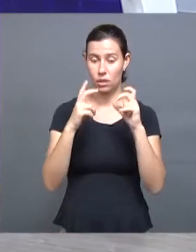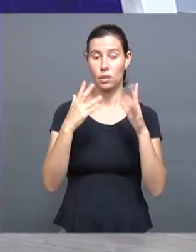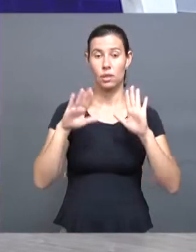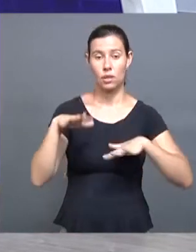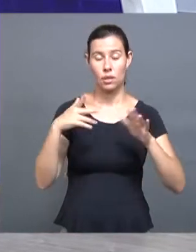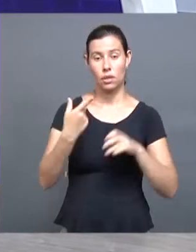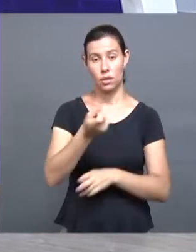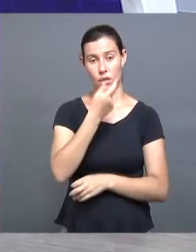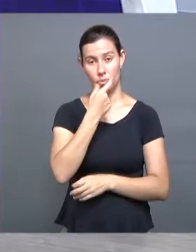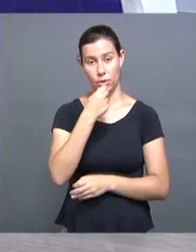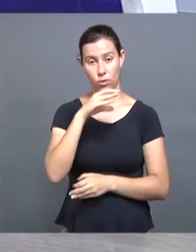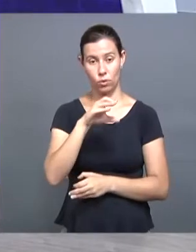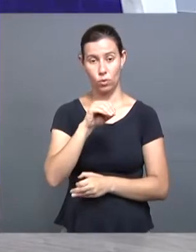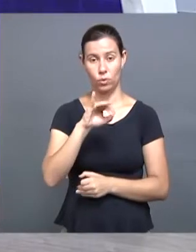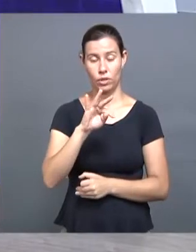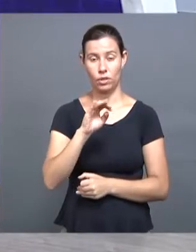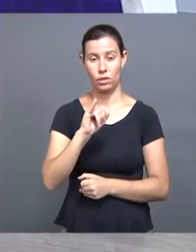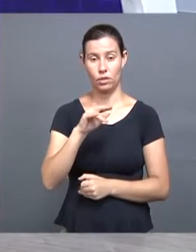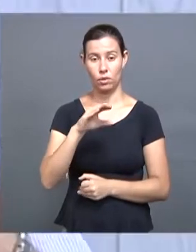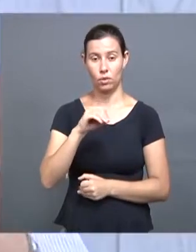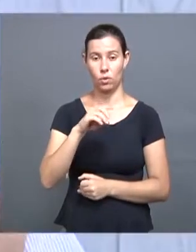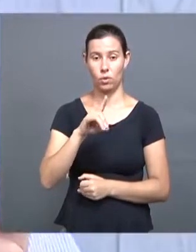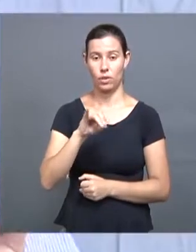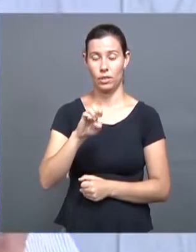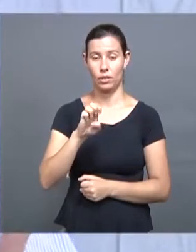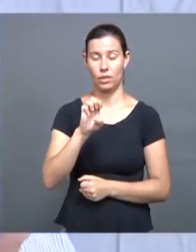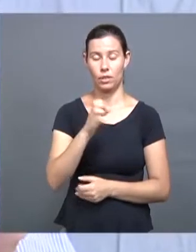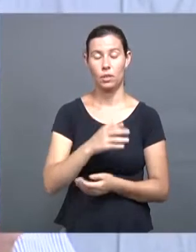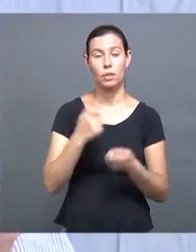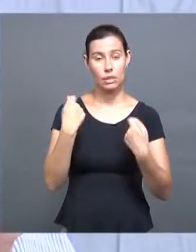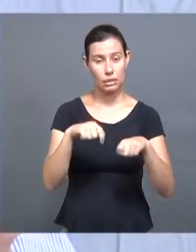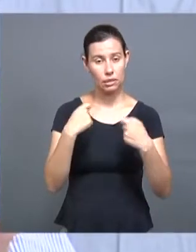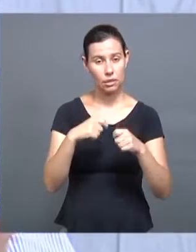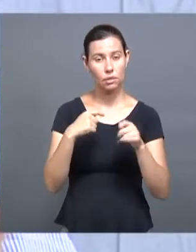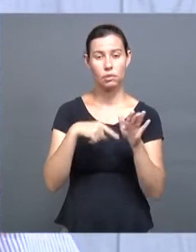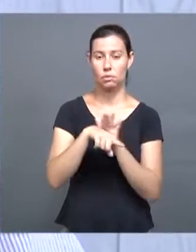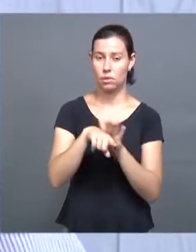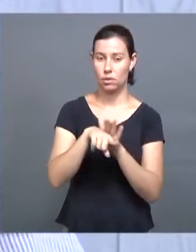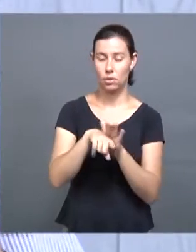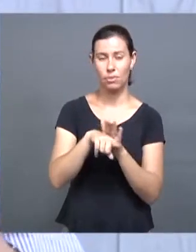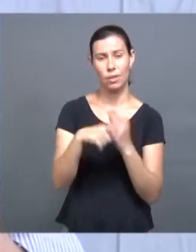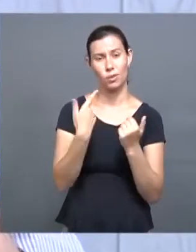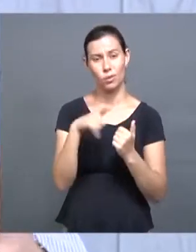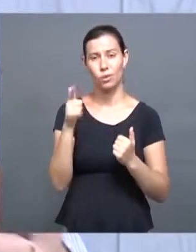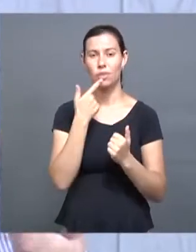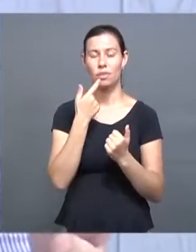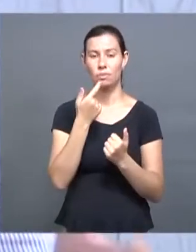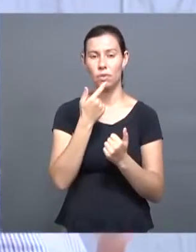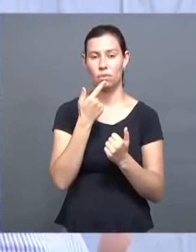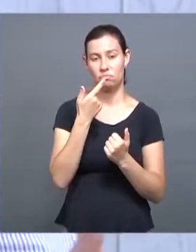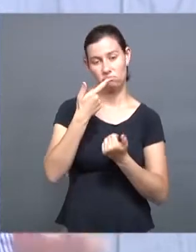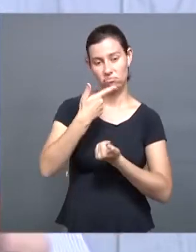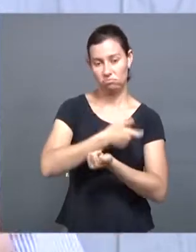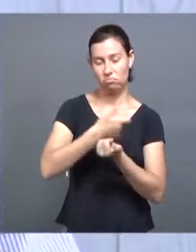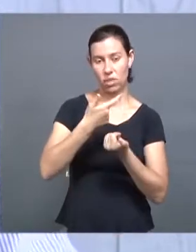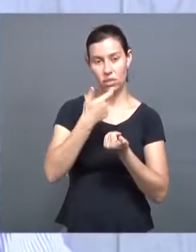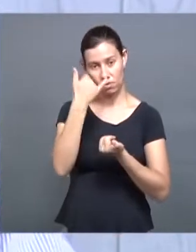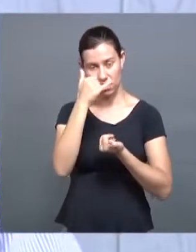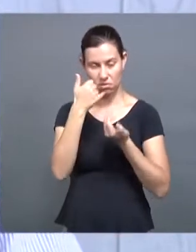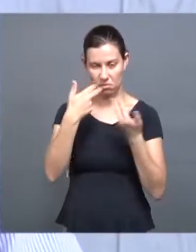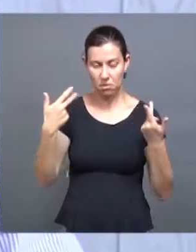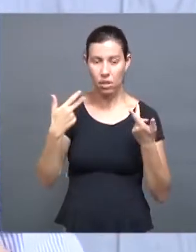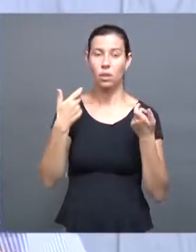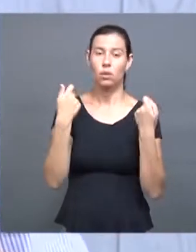corticoides, imunossupressores, anticoagulantes, todos esses devem ser investigados. Essas podem ser causas de uma dor de